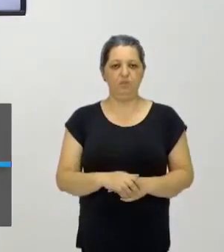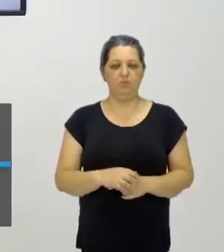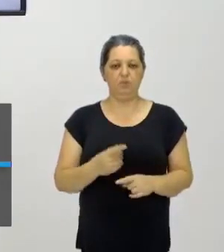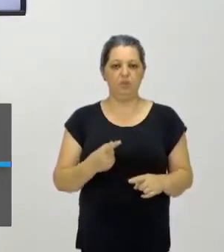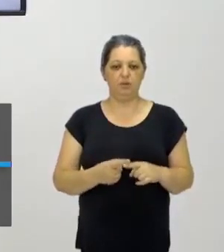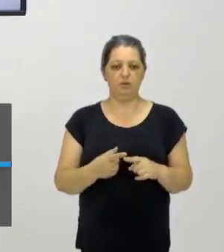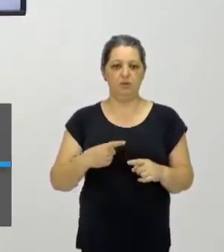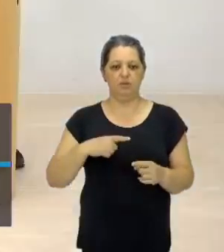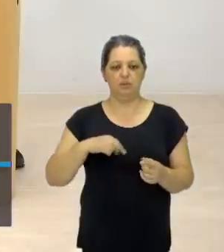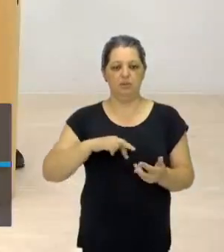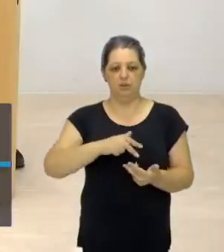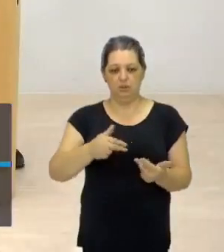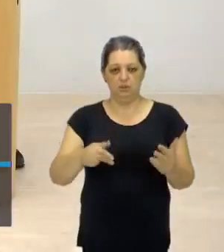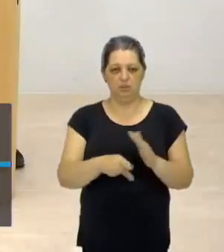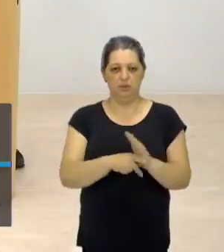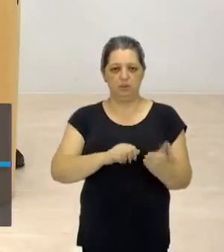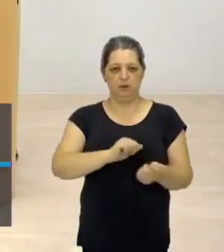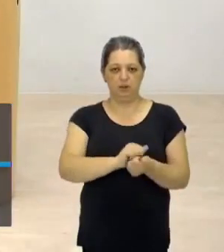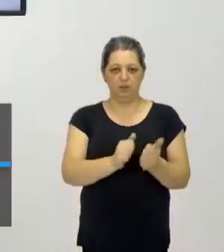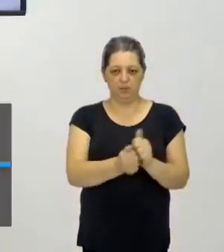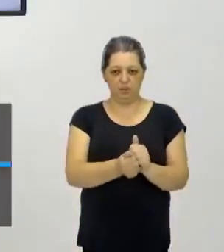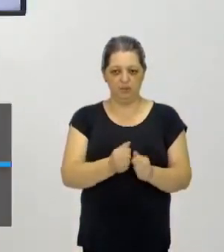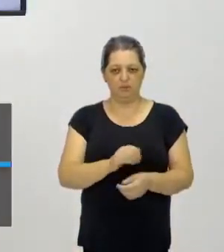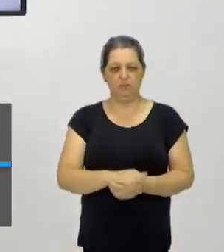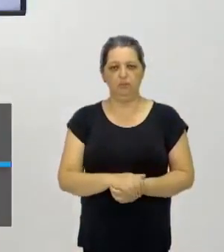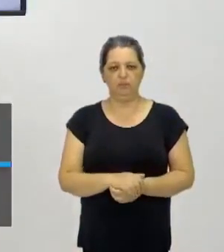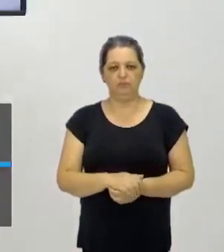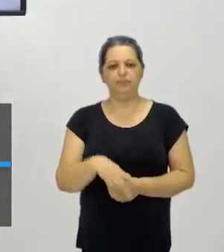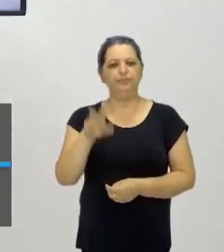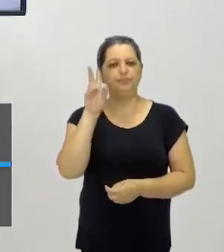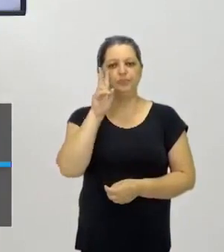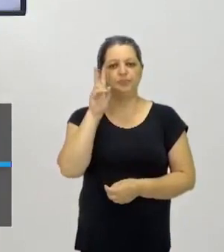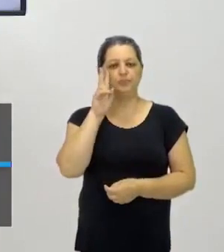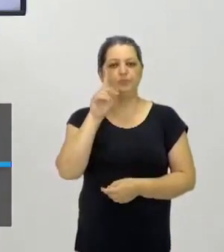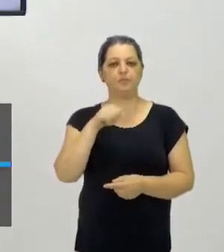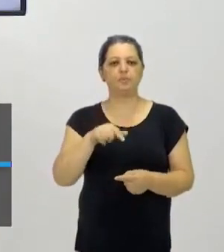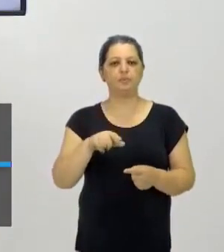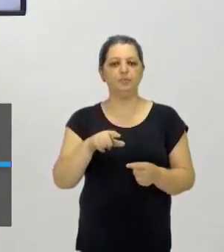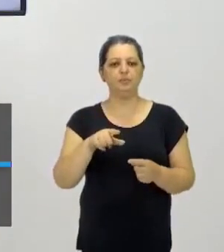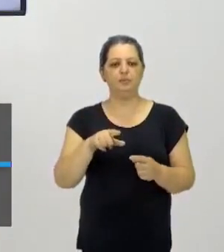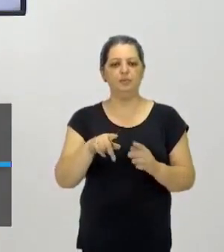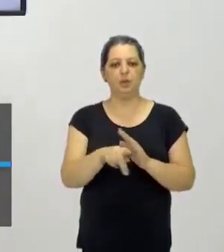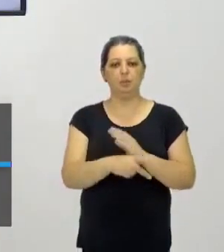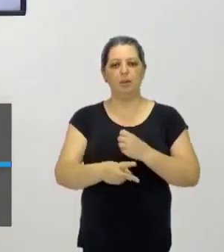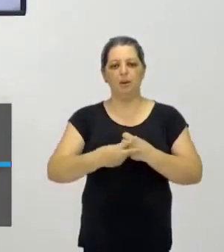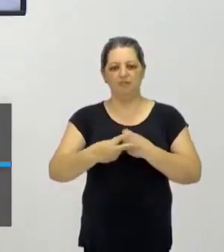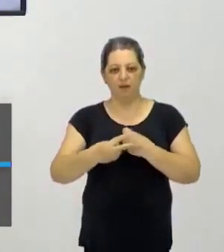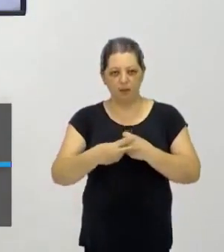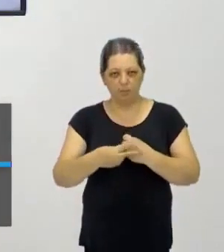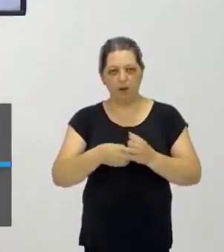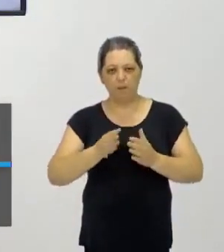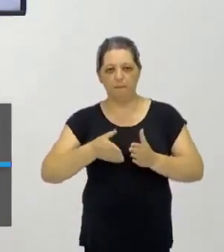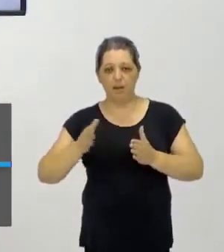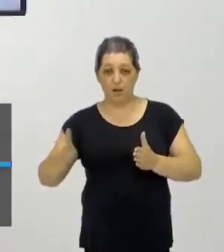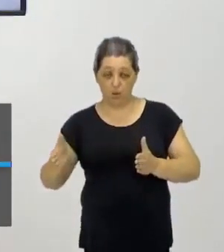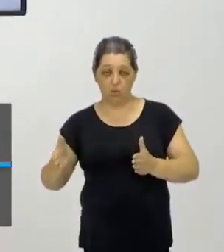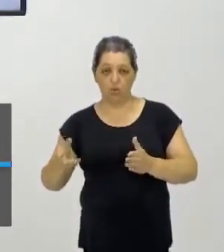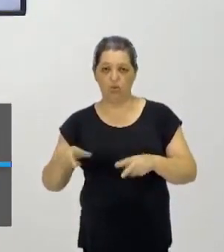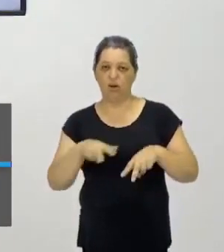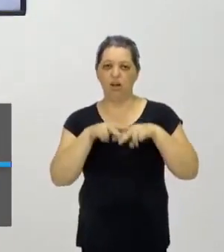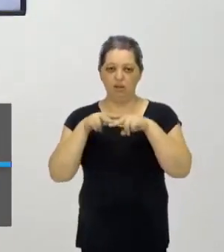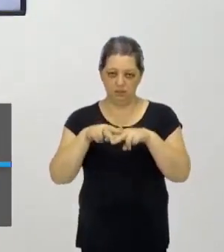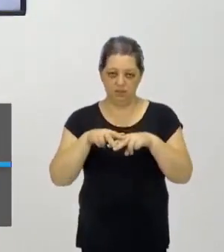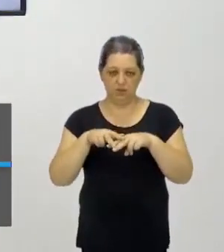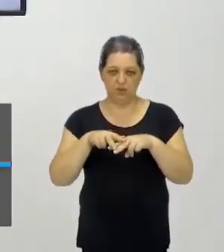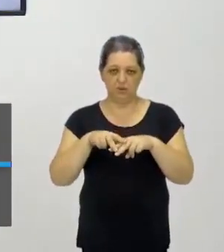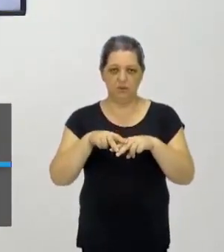nós adaptamos, não é isso, Rô? Exatamente. Né? E lembrem-se, quando a gente fala aqui dos tempos verbais, toda hora que a gente está revisando, lá